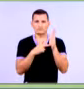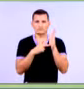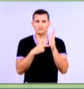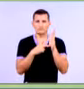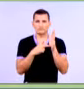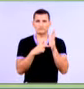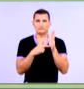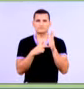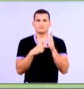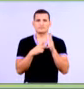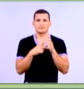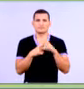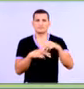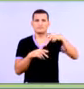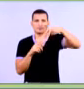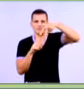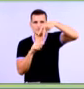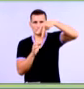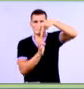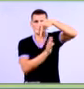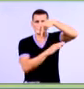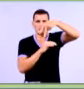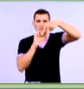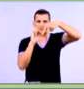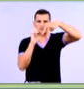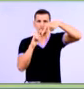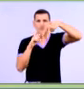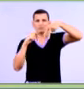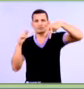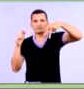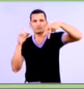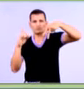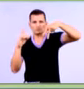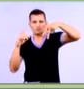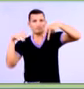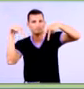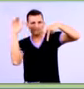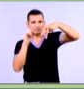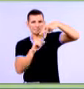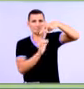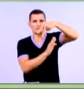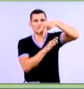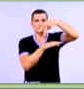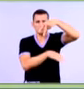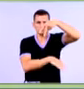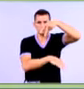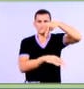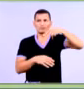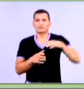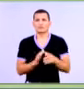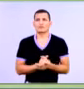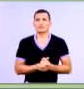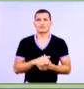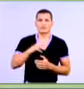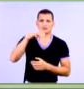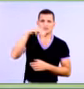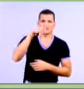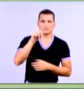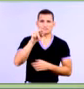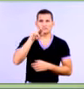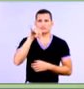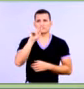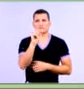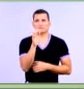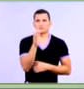lado esquerdo, a chave é menor e do lado direito, a chave é maior. Então, olha, Maria, do lado esquerdo, é